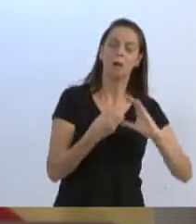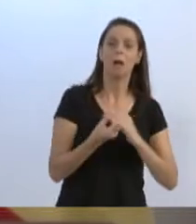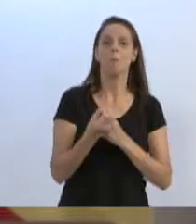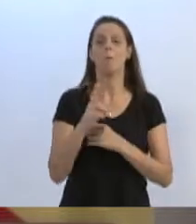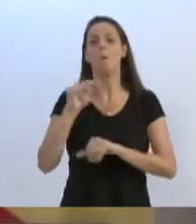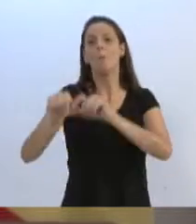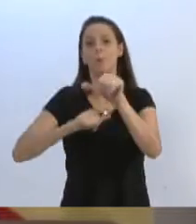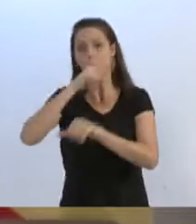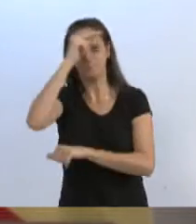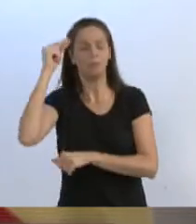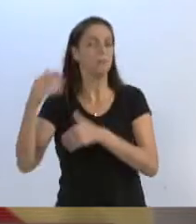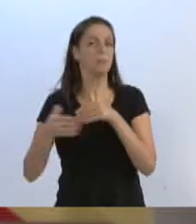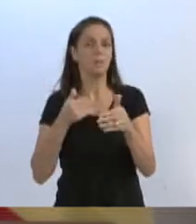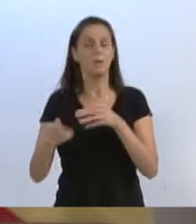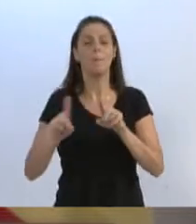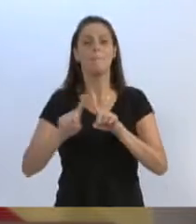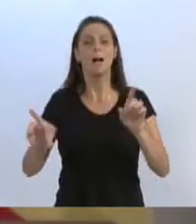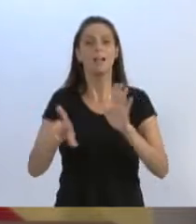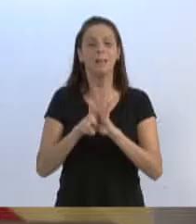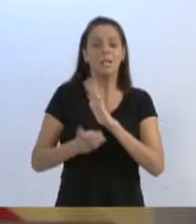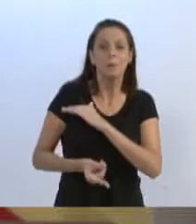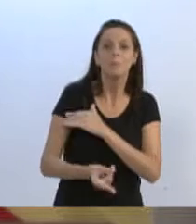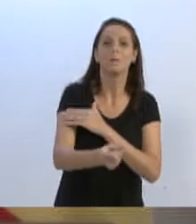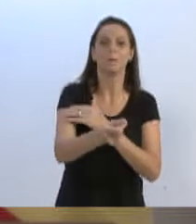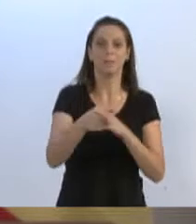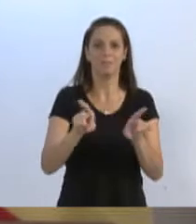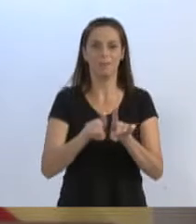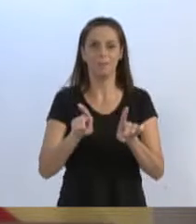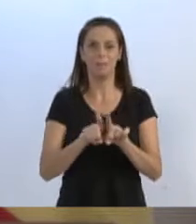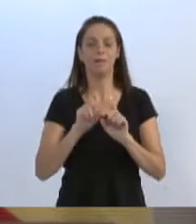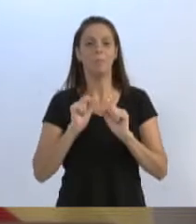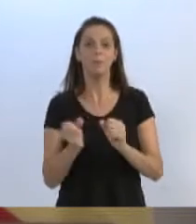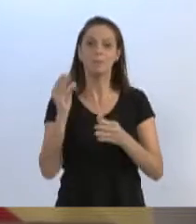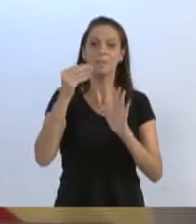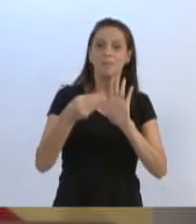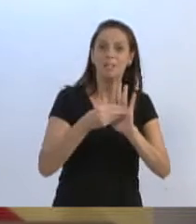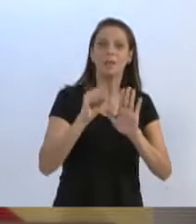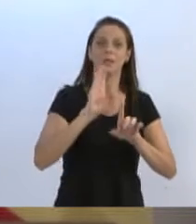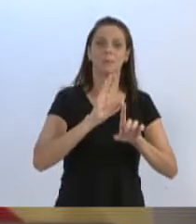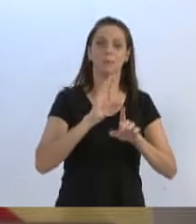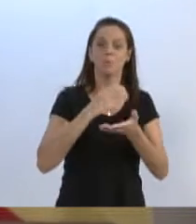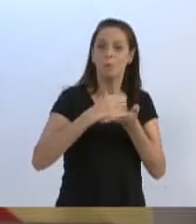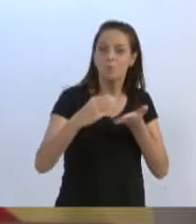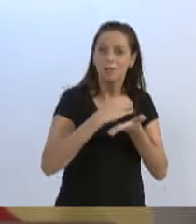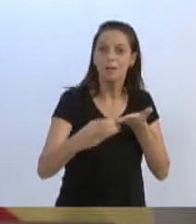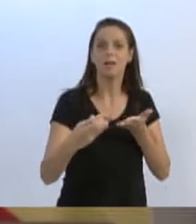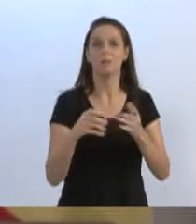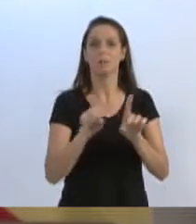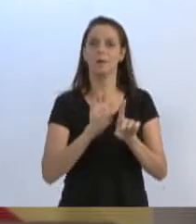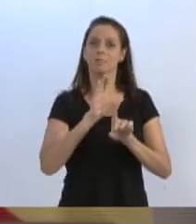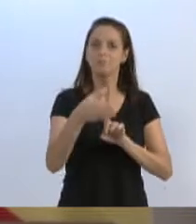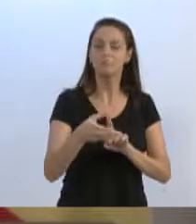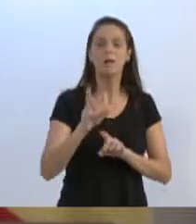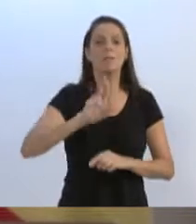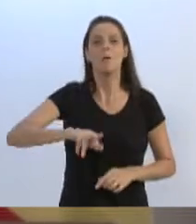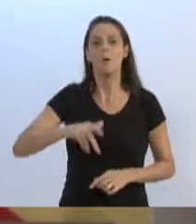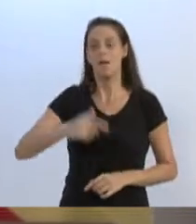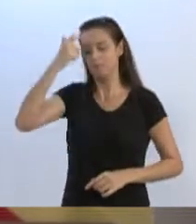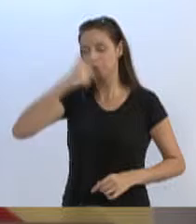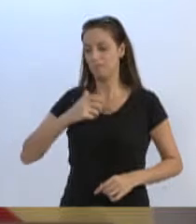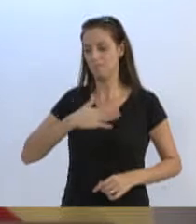cidade, mas que a gente tenha isso no calendário, a gente tenha isso no cronograma, a gente tenha isso como uma conquista, não pessoal, mas uma